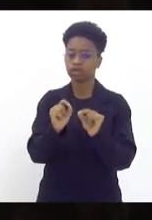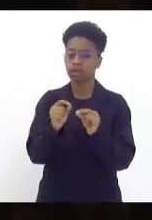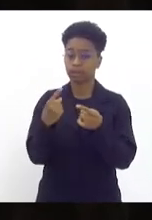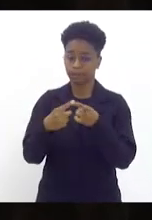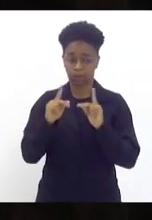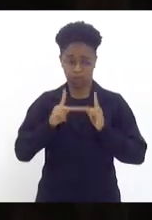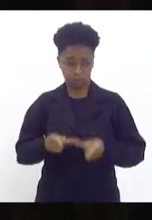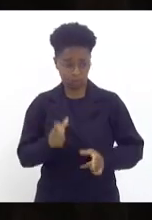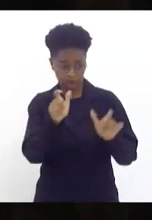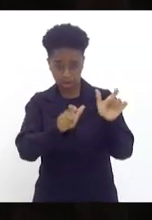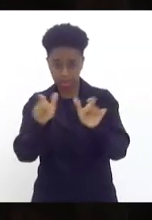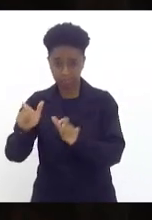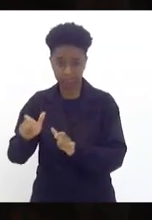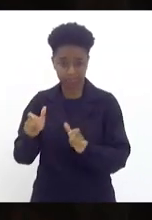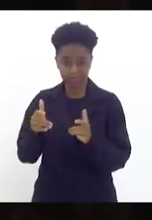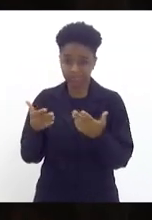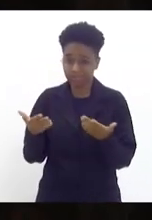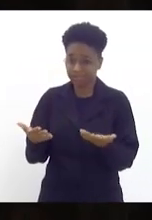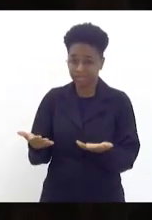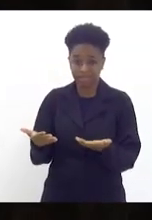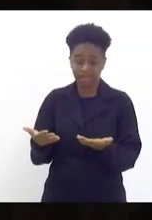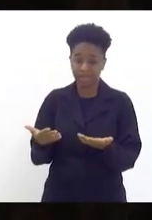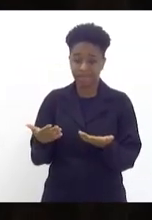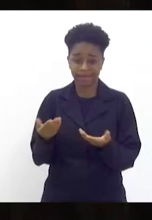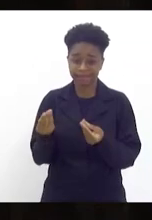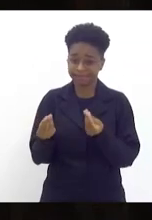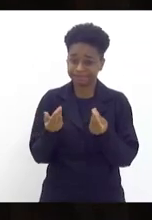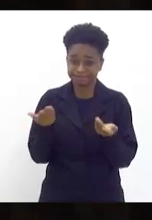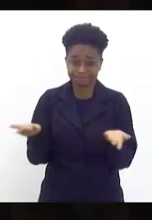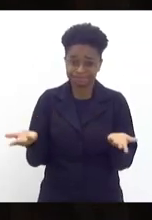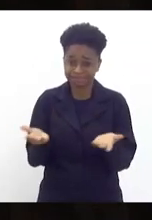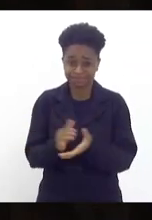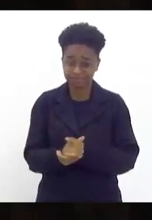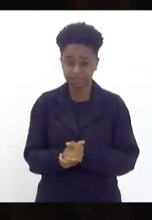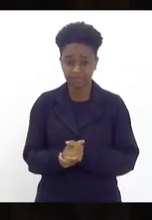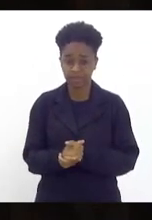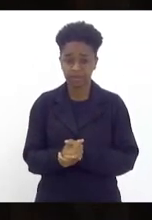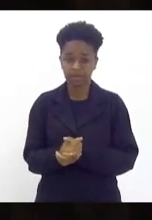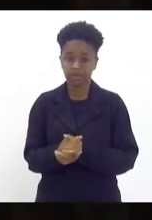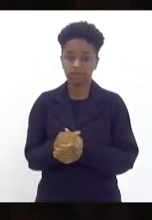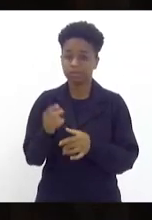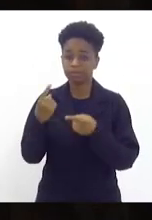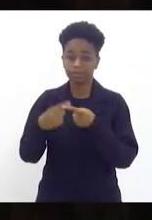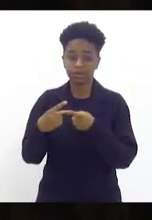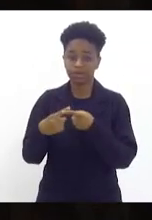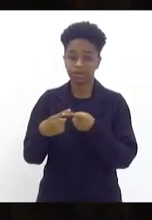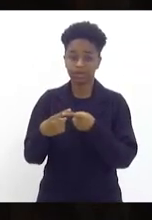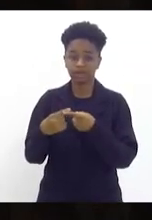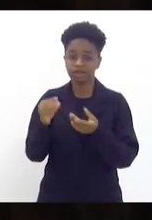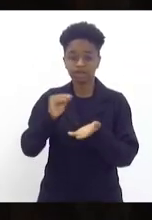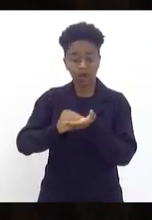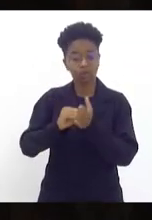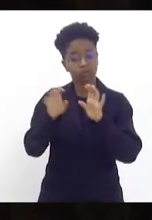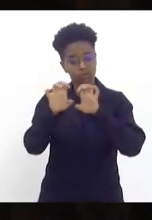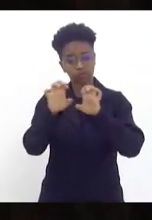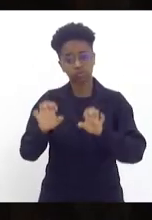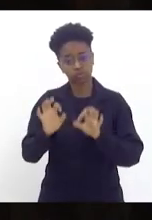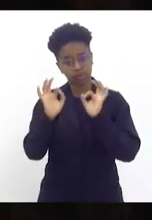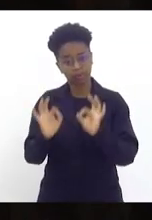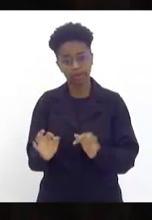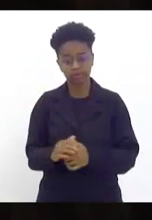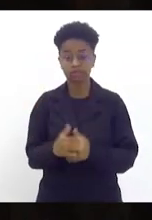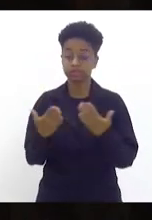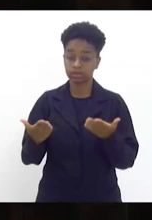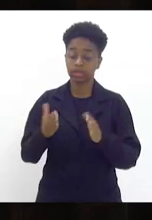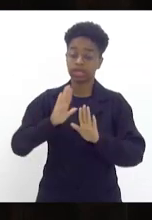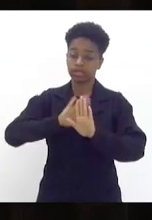humano totalmente fora, né? Ou seja, totalmente desestruturado. Né? Então, a